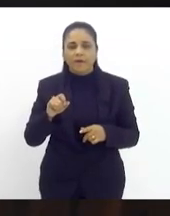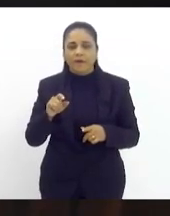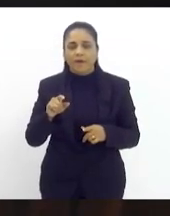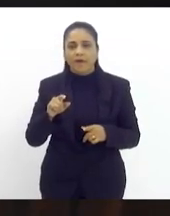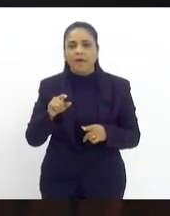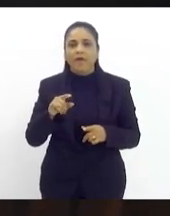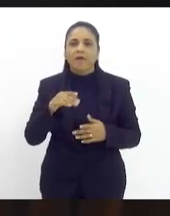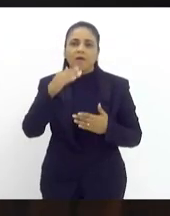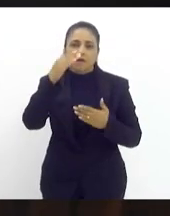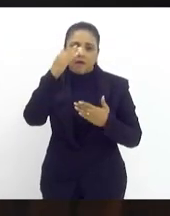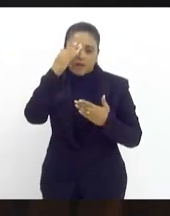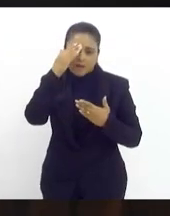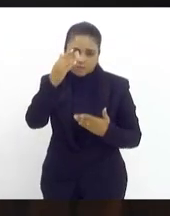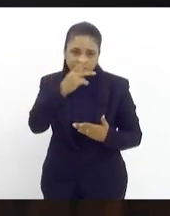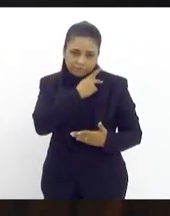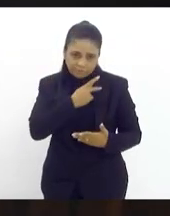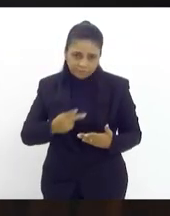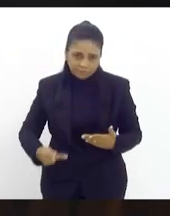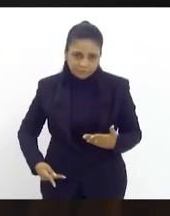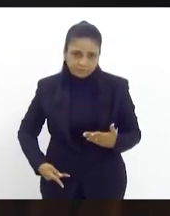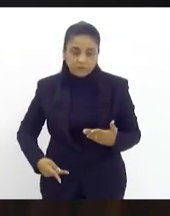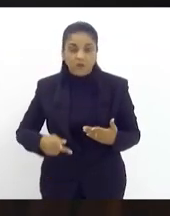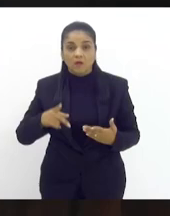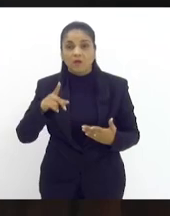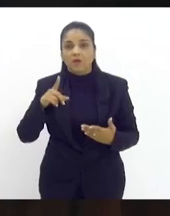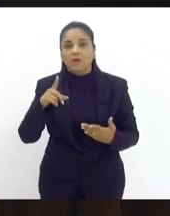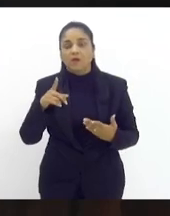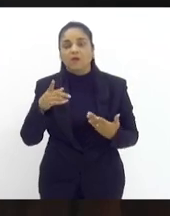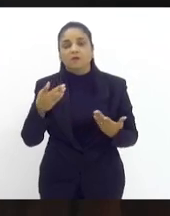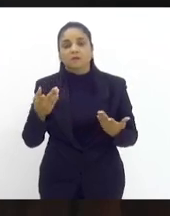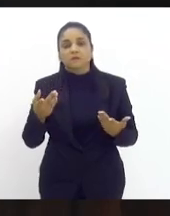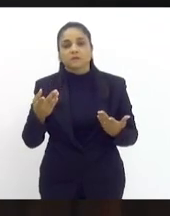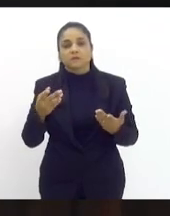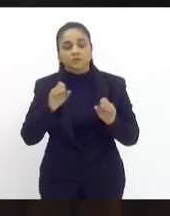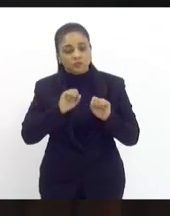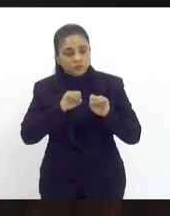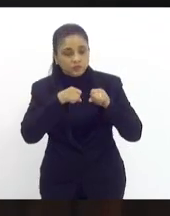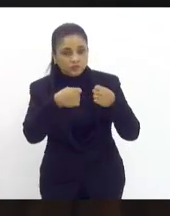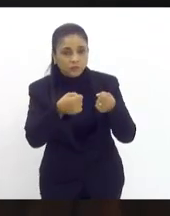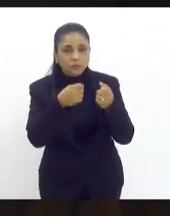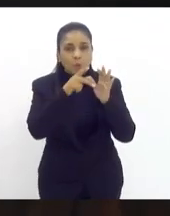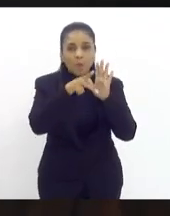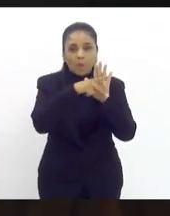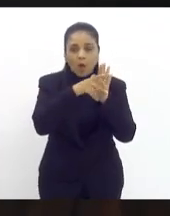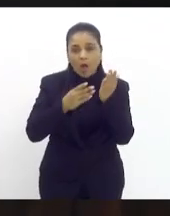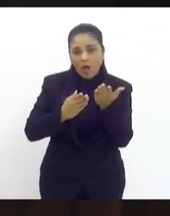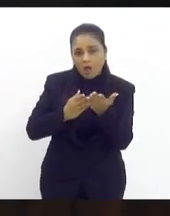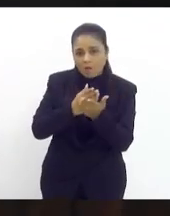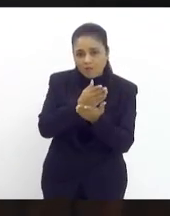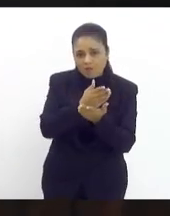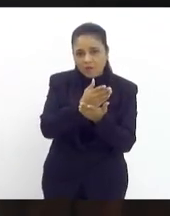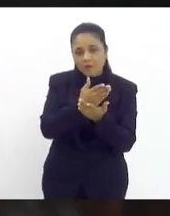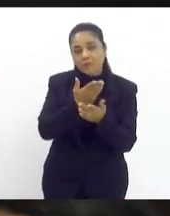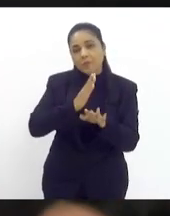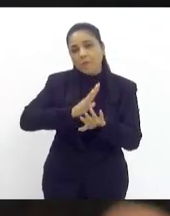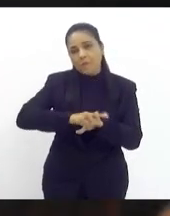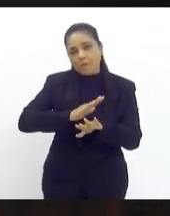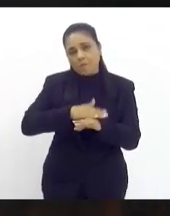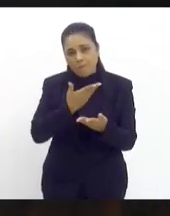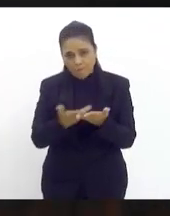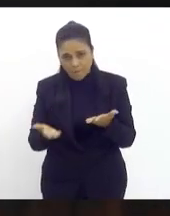agradeço a vossa excelência fazer com que o projeto seja aprovado hoje para não perder temporalidade do